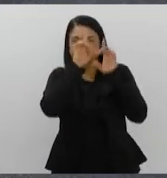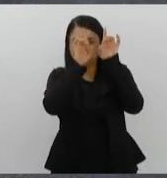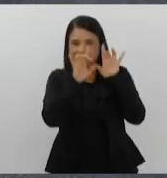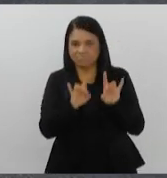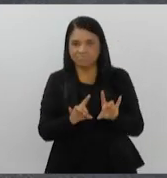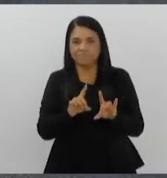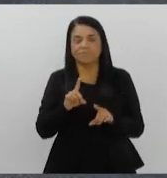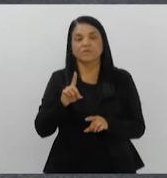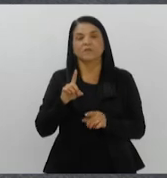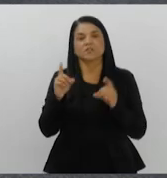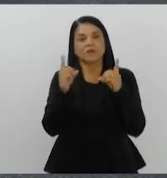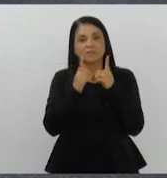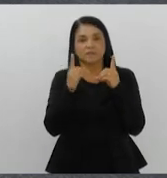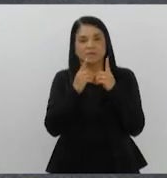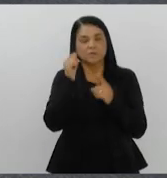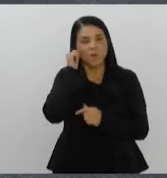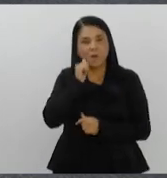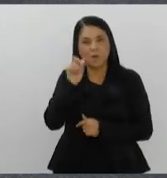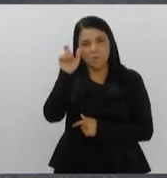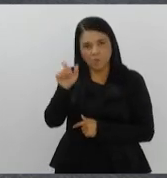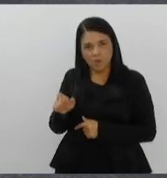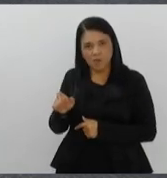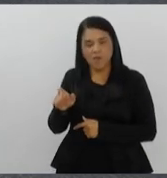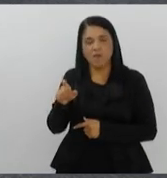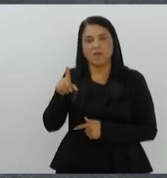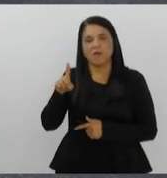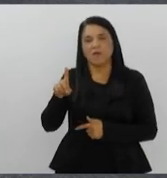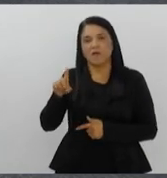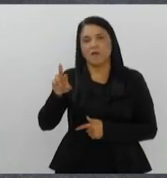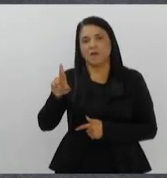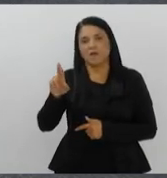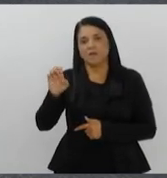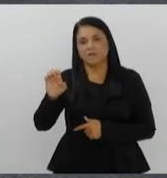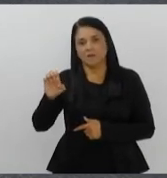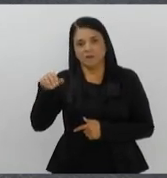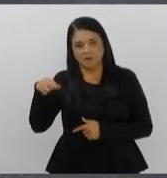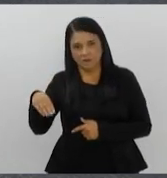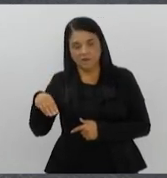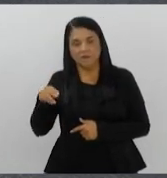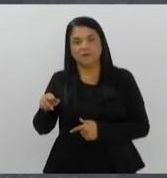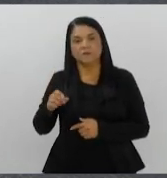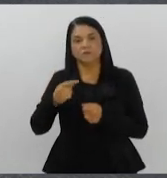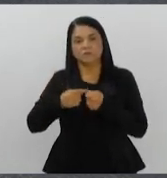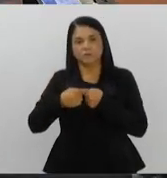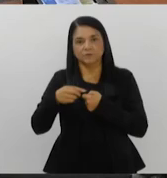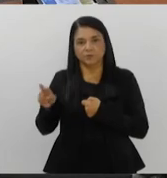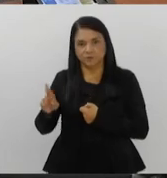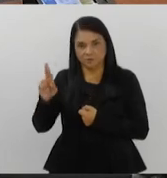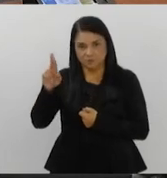especializada de atendimento à mulher, uma DEAM, no município de Resende. Obrigada, presidenta.